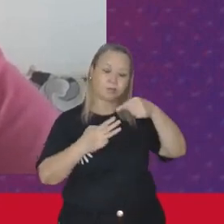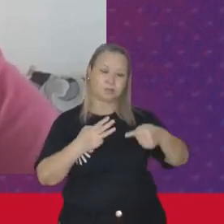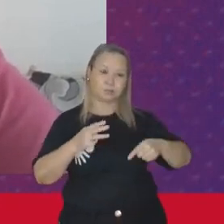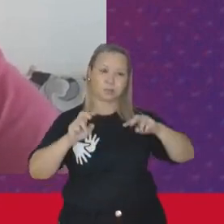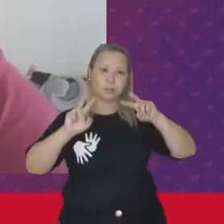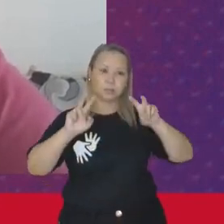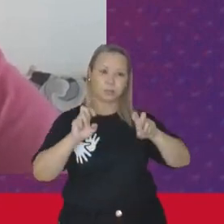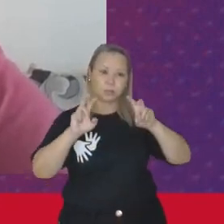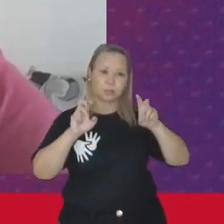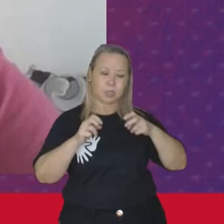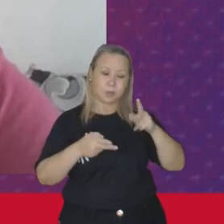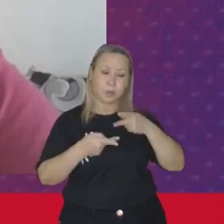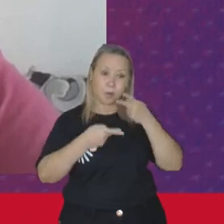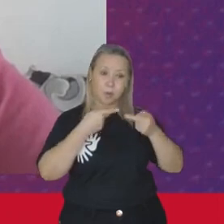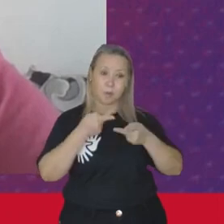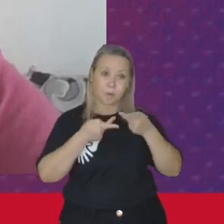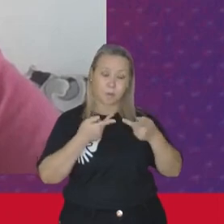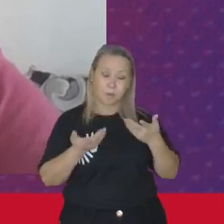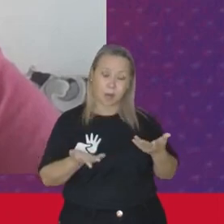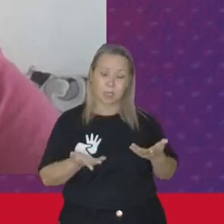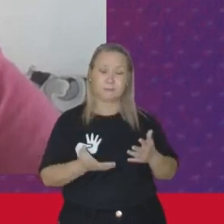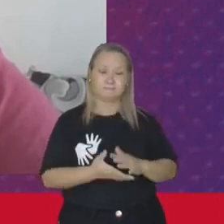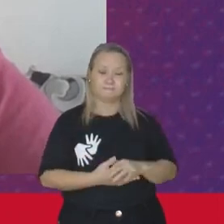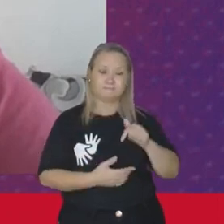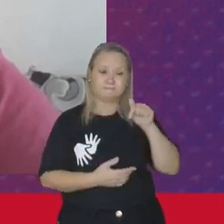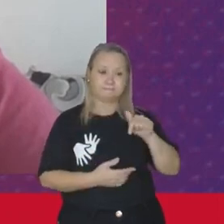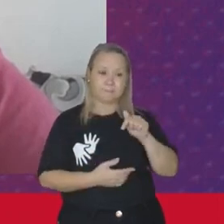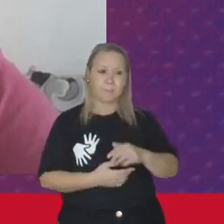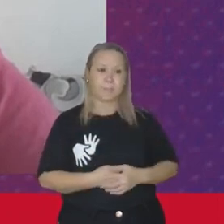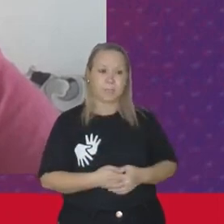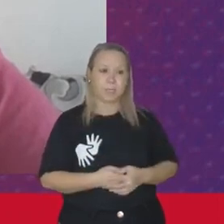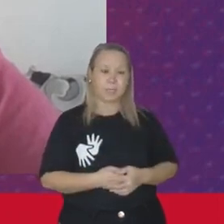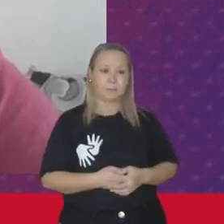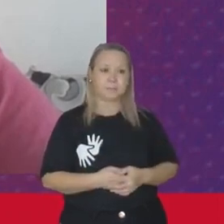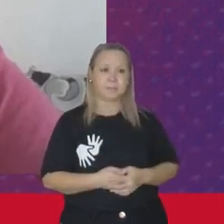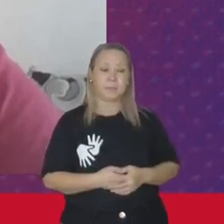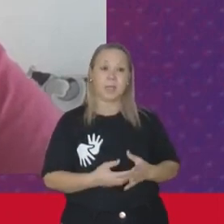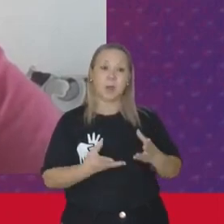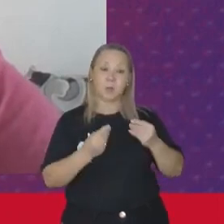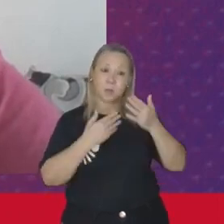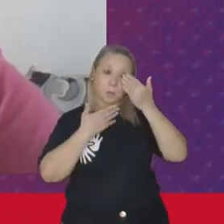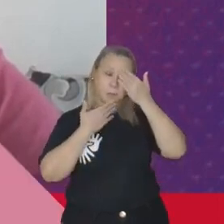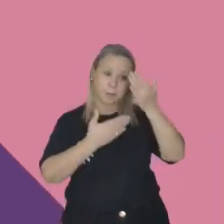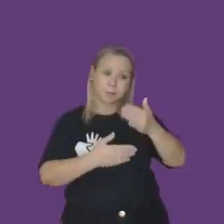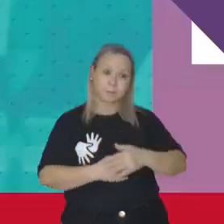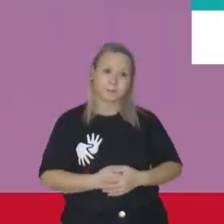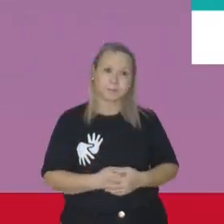eu toquei muito superficialmente no dia de hoje. Obrigada.